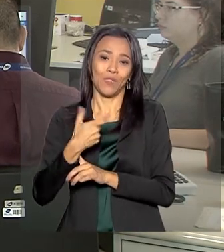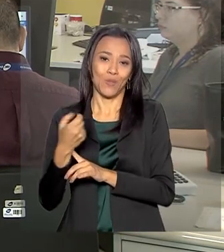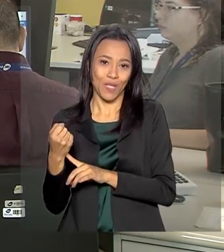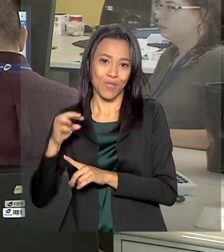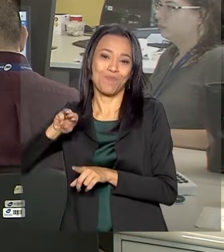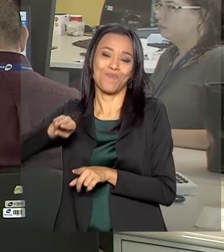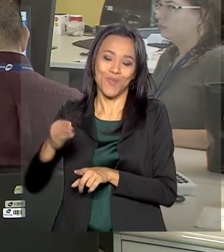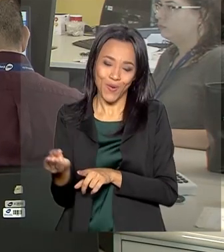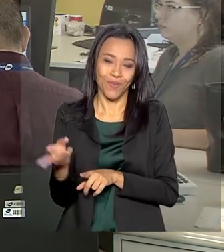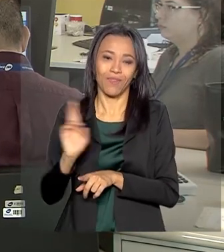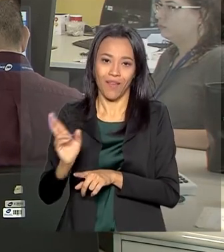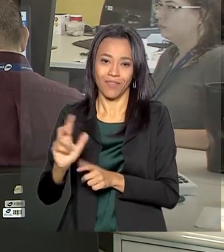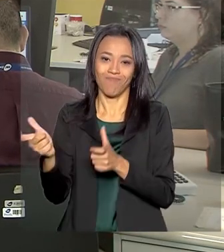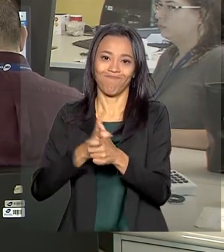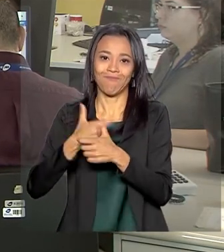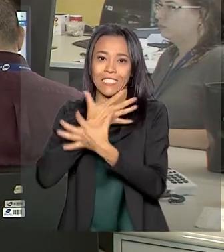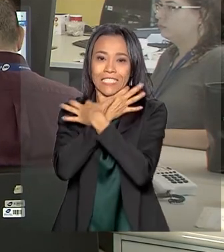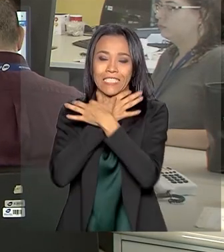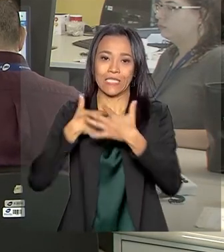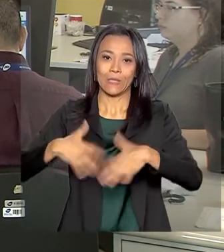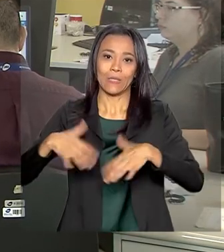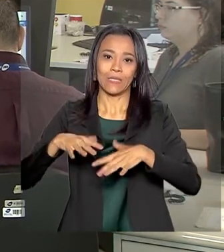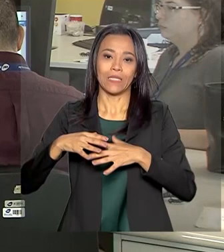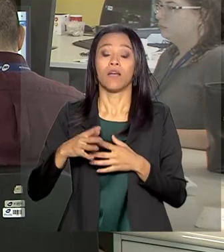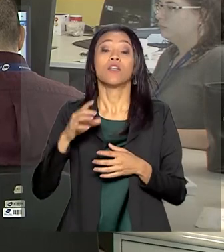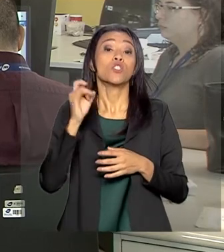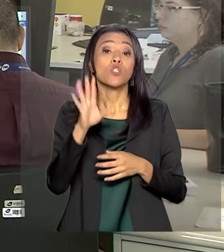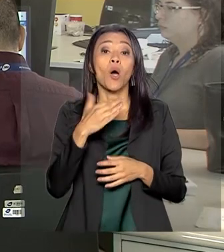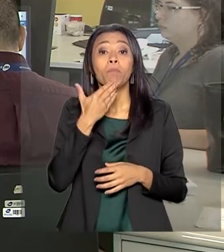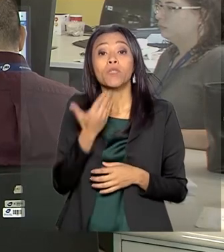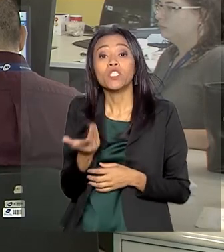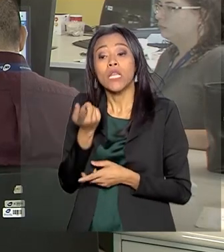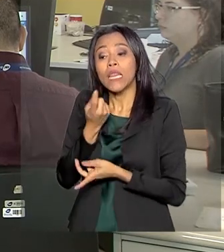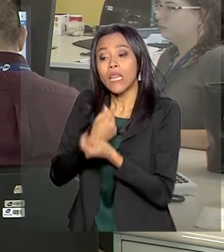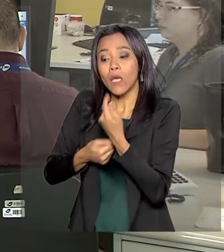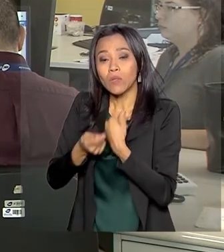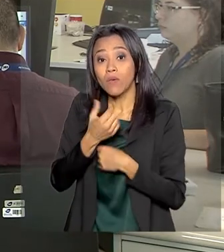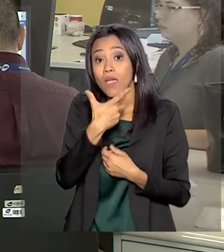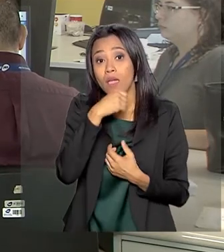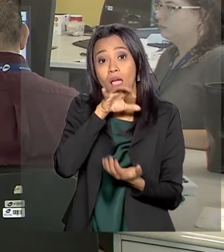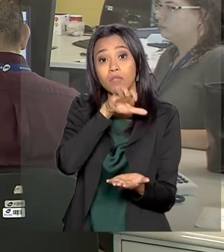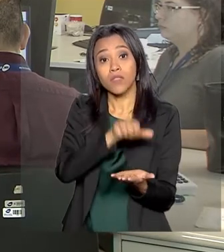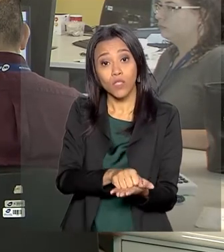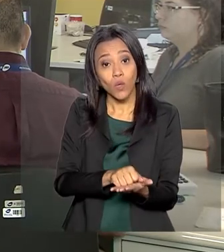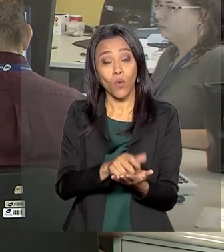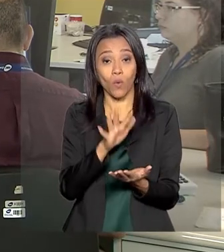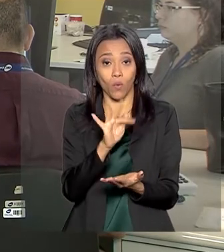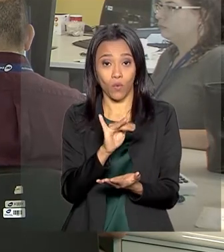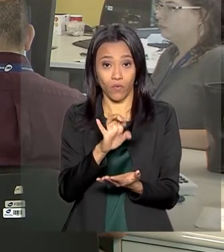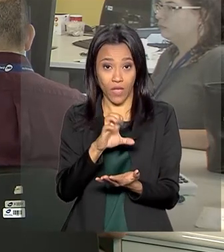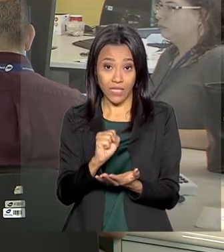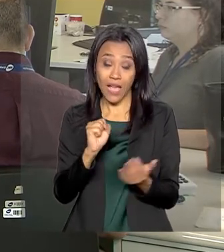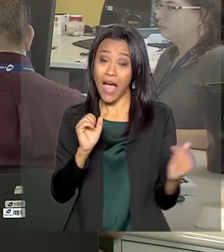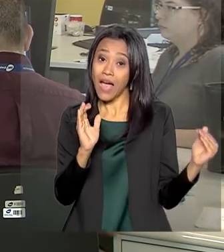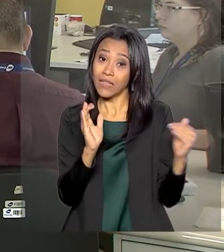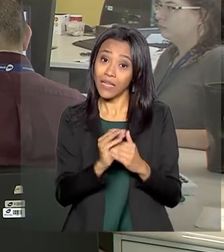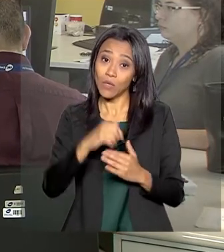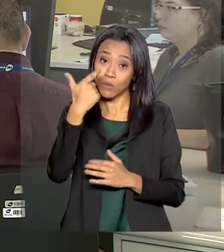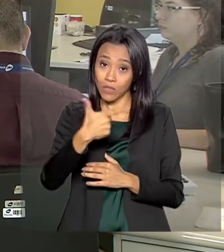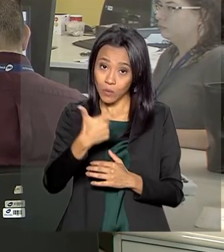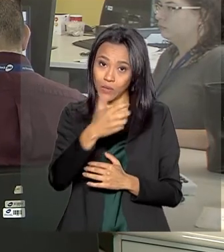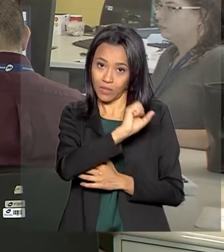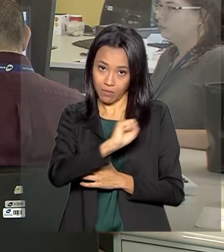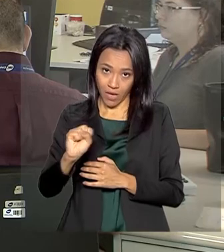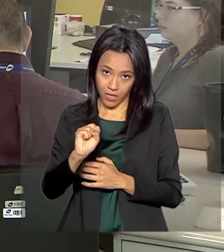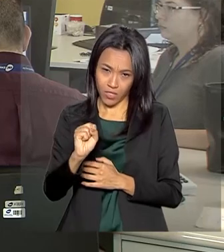bilhões. Só podem pedir a renegociação os alunos que aderiram ao FIES até o segundo semestre de 2017.